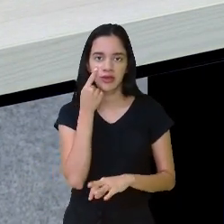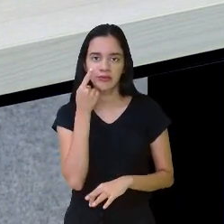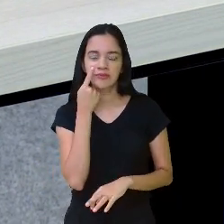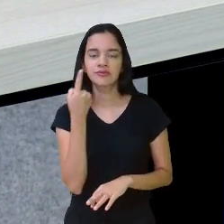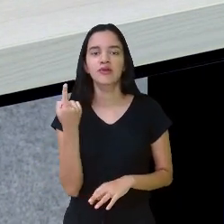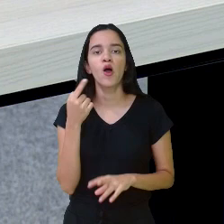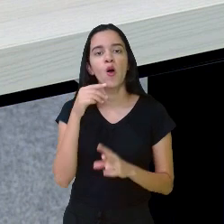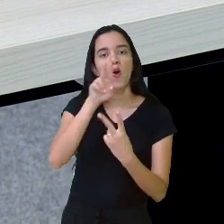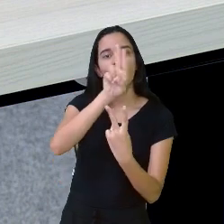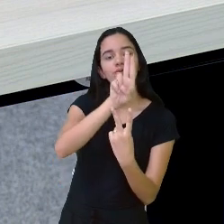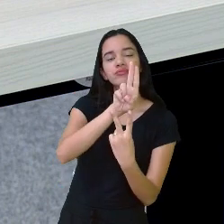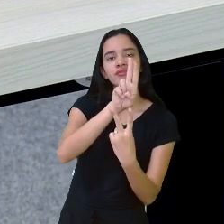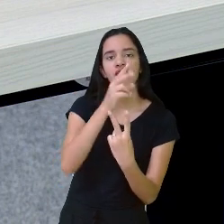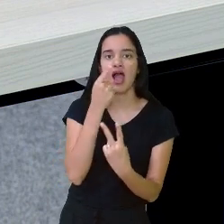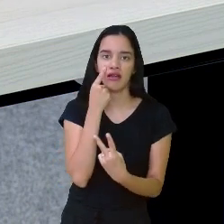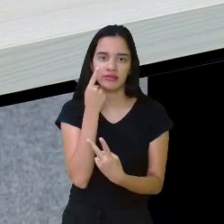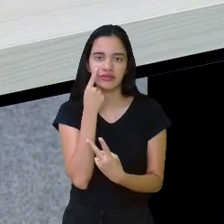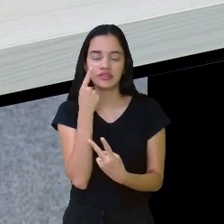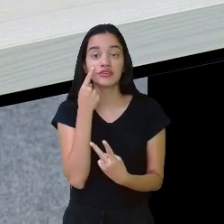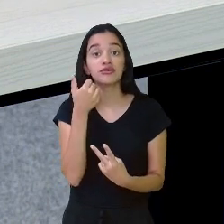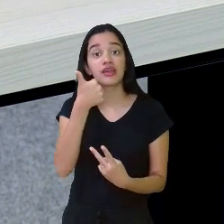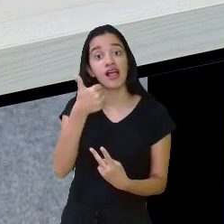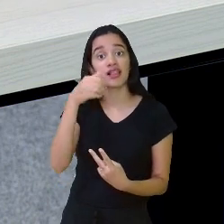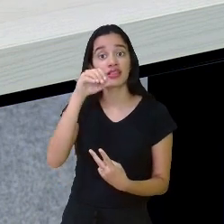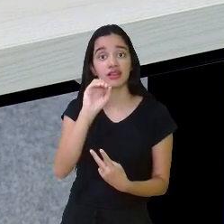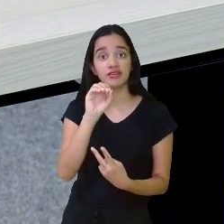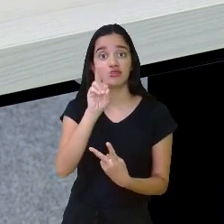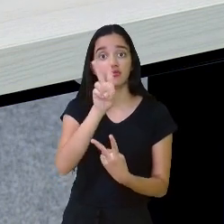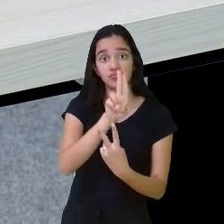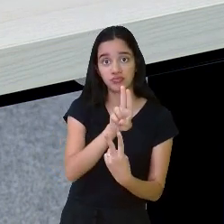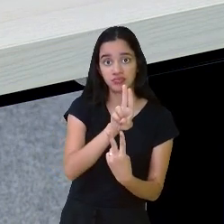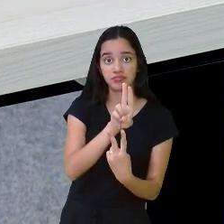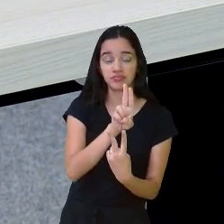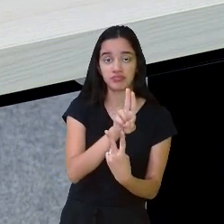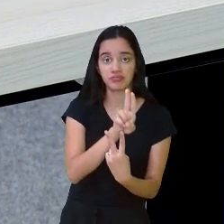as unidades. Vejam que as 10 unidades